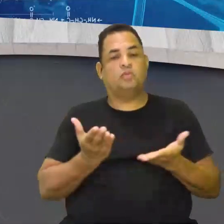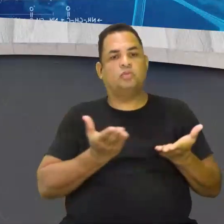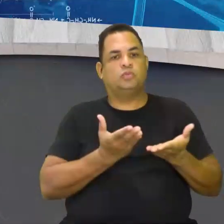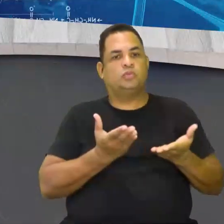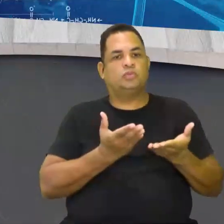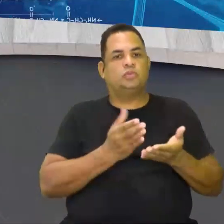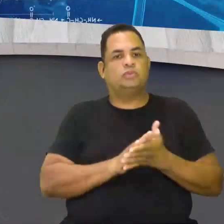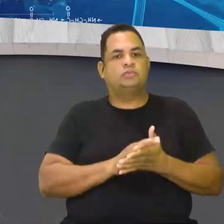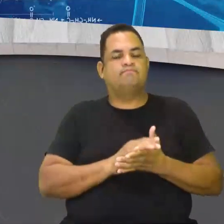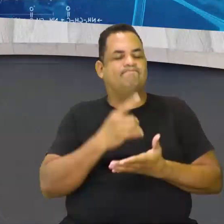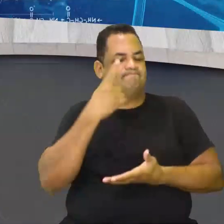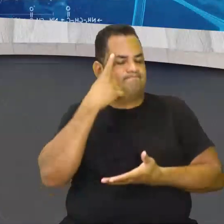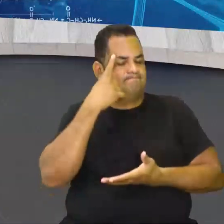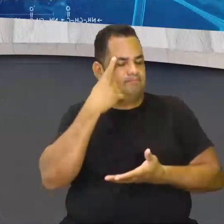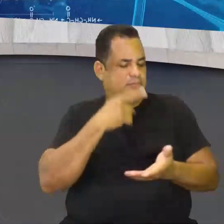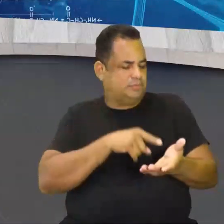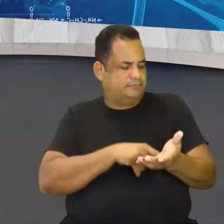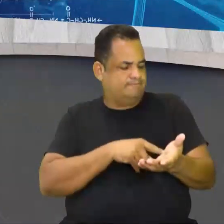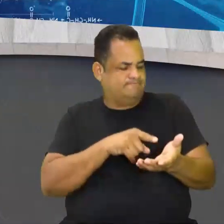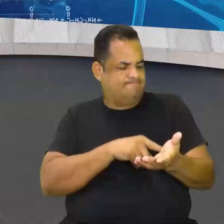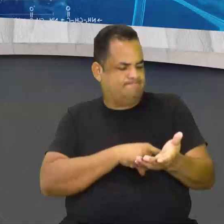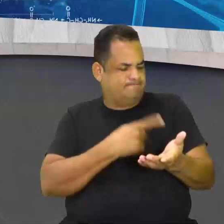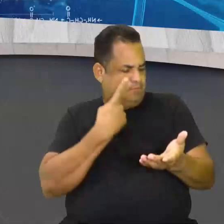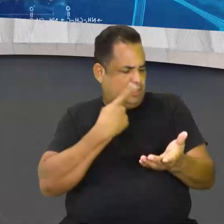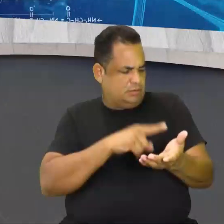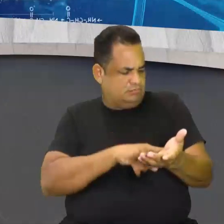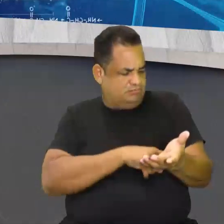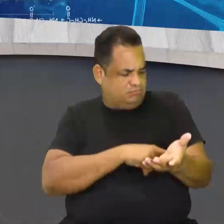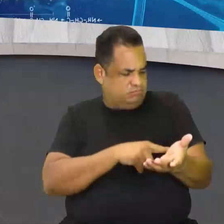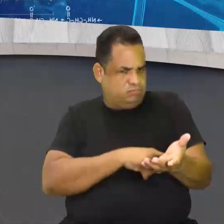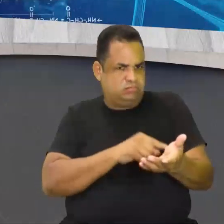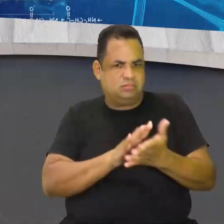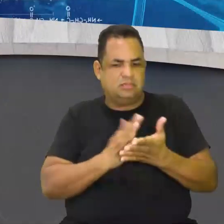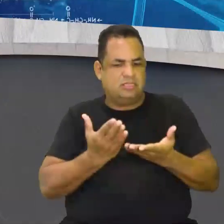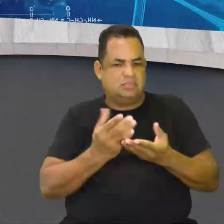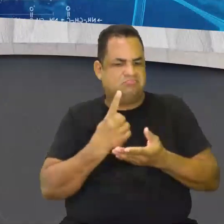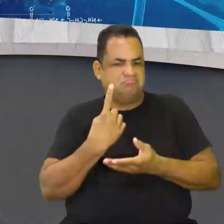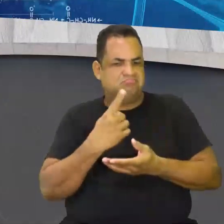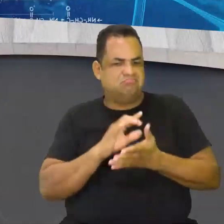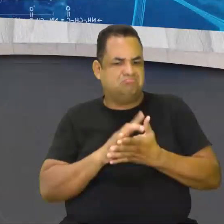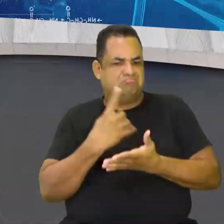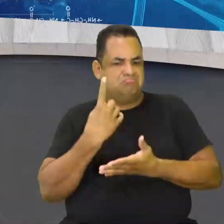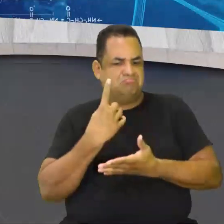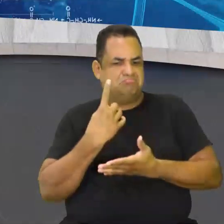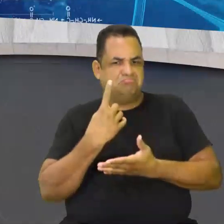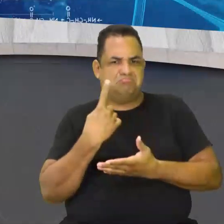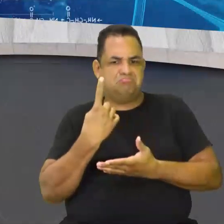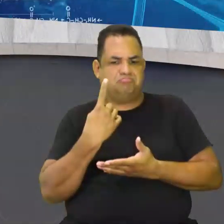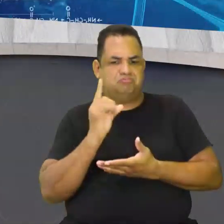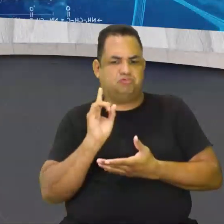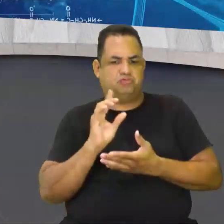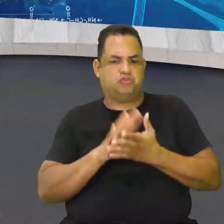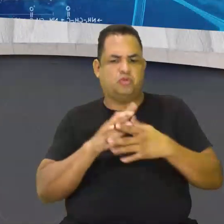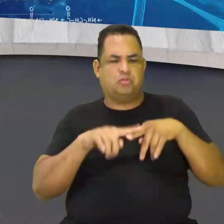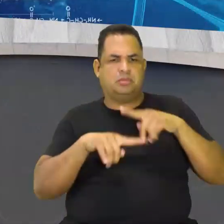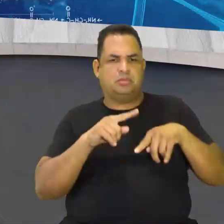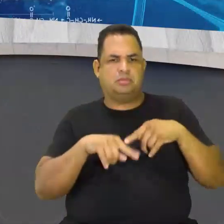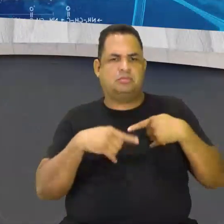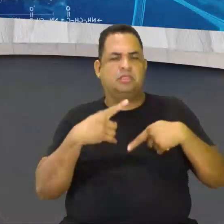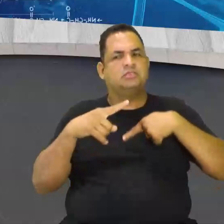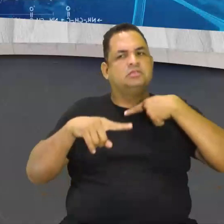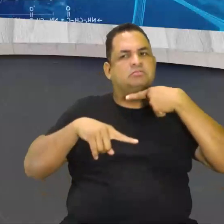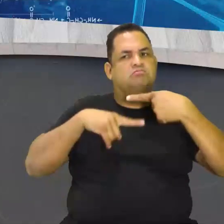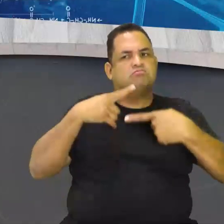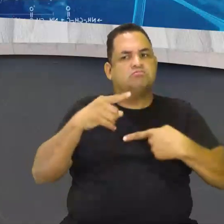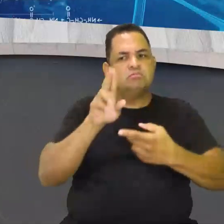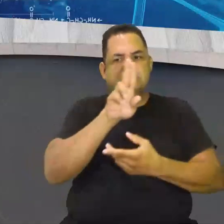pensar, só olhando o sangue ali a olho nu, a gente pensa, é homogêneo, né? E aí, a partir do uso e do conhecimento que a gente está